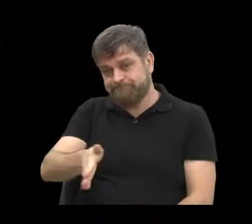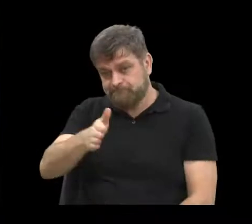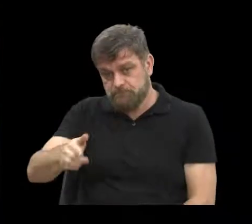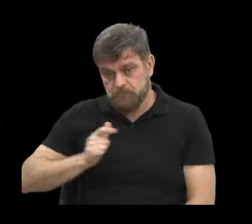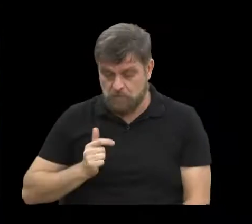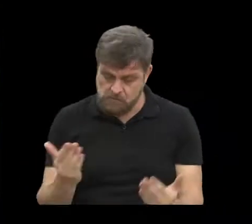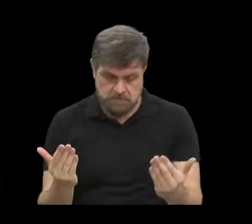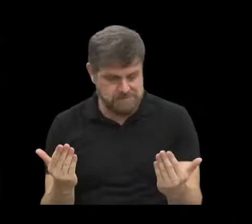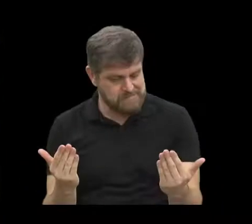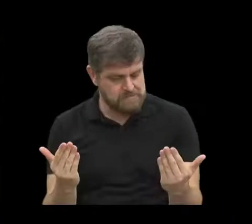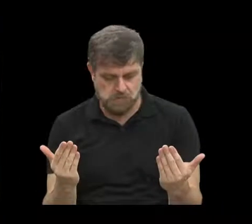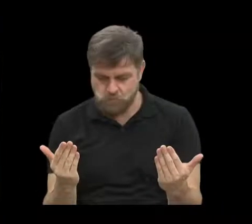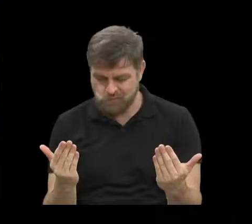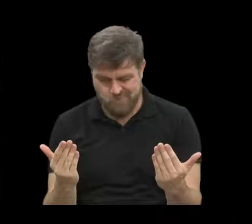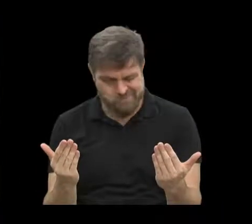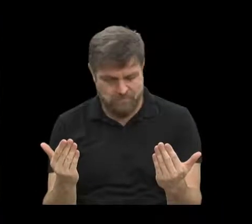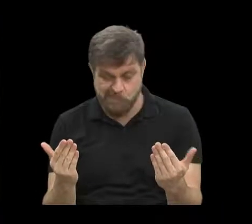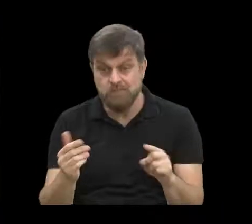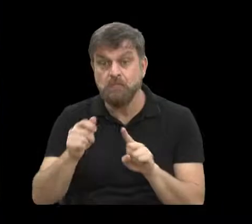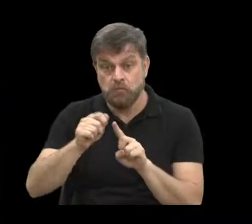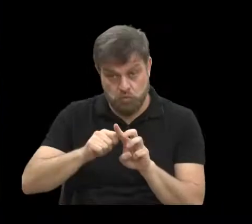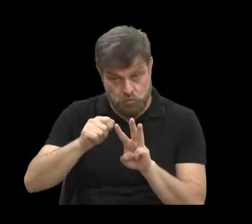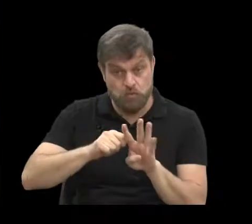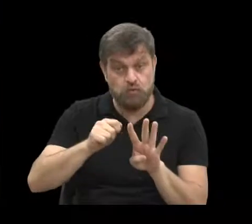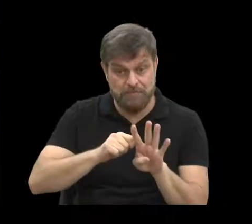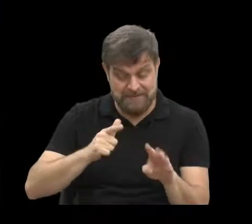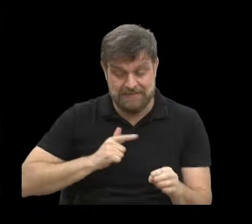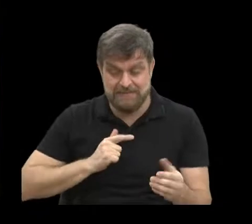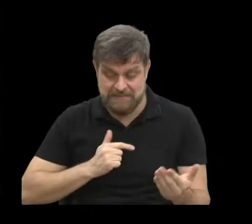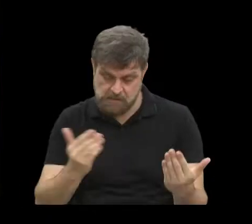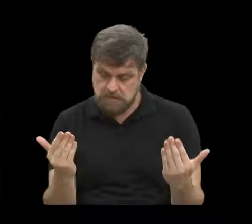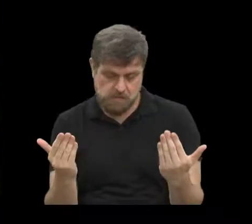que ele será até mensal, tá?